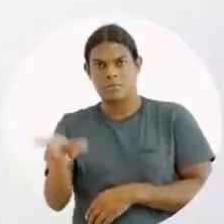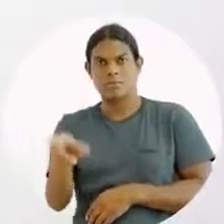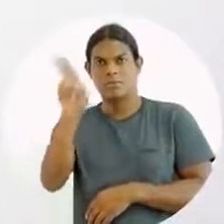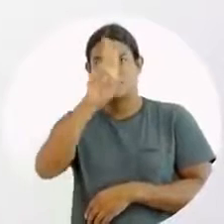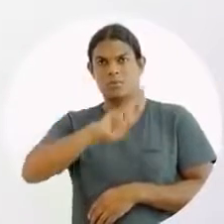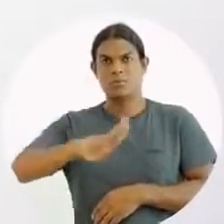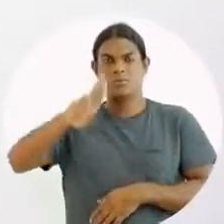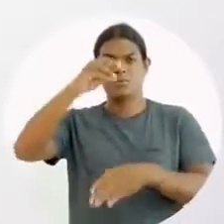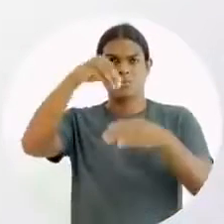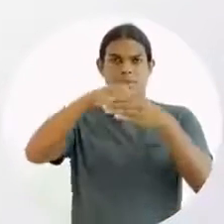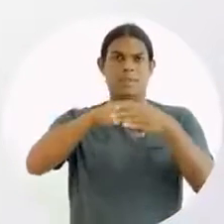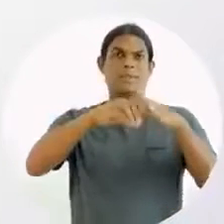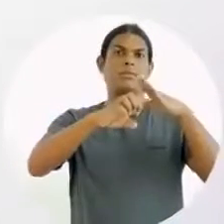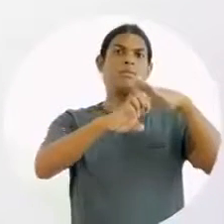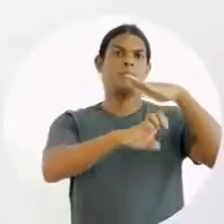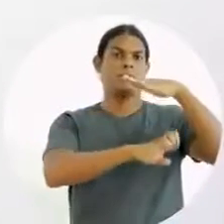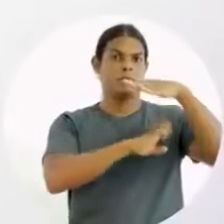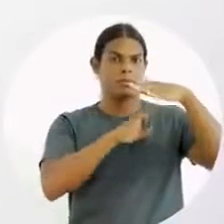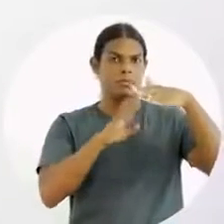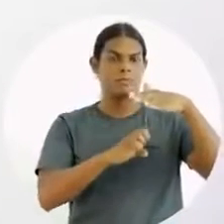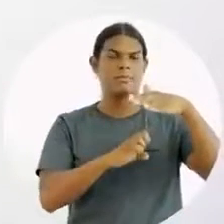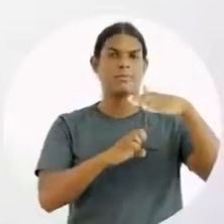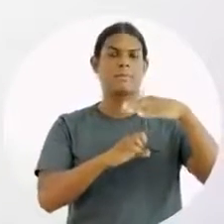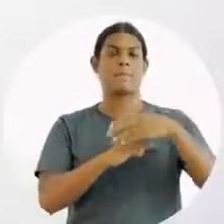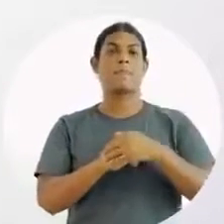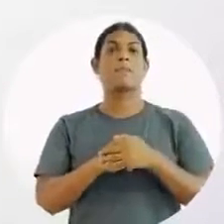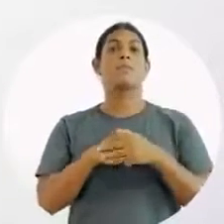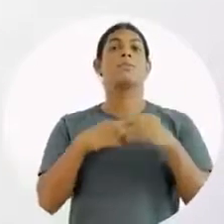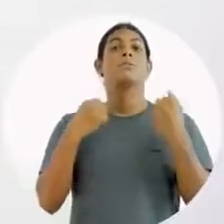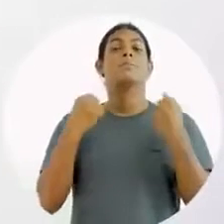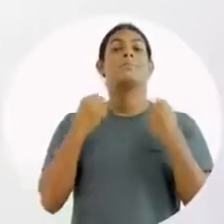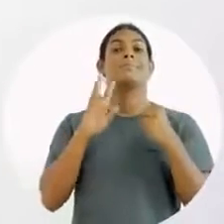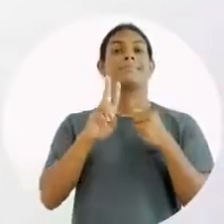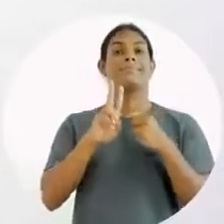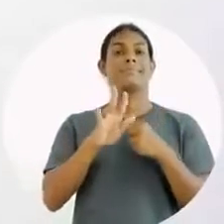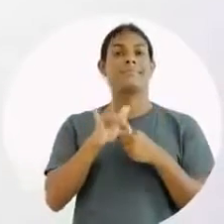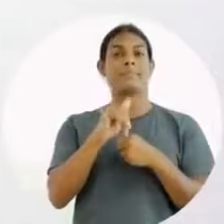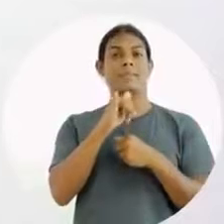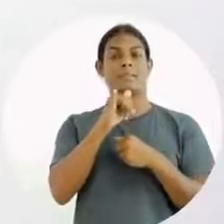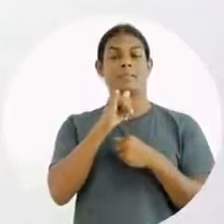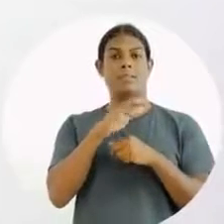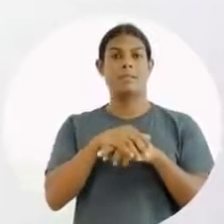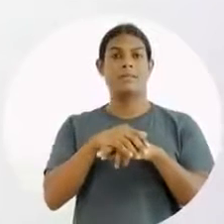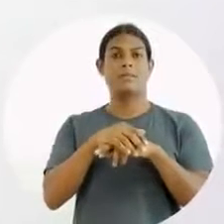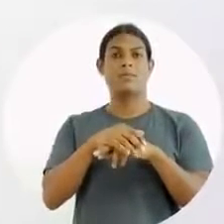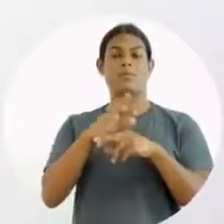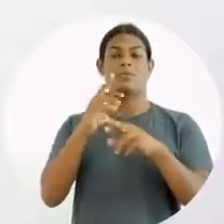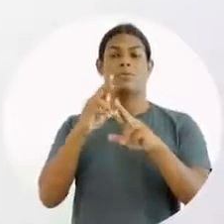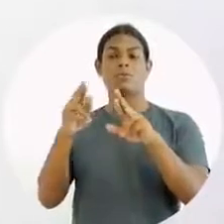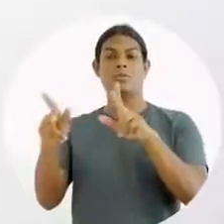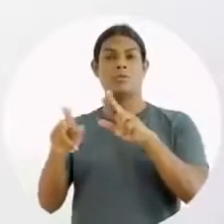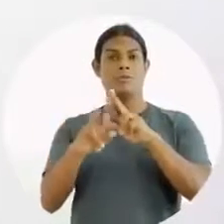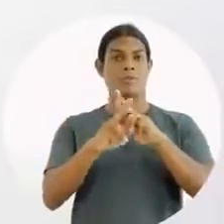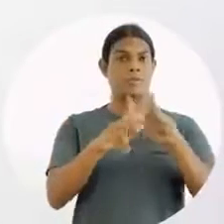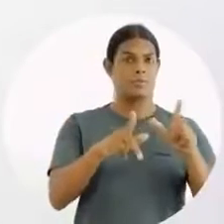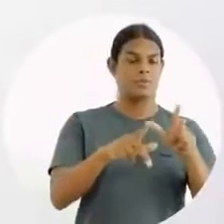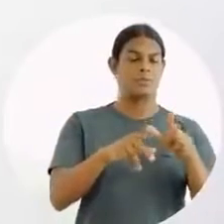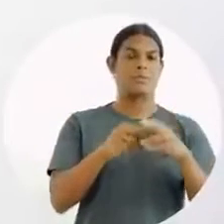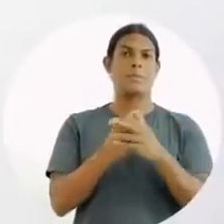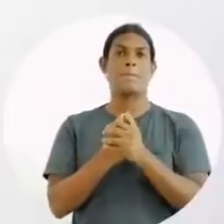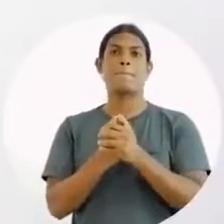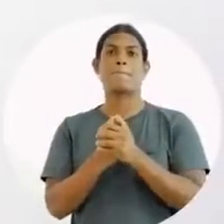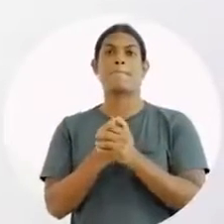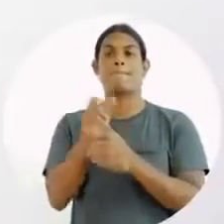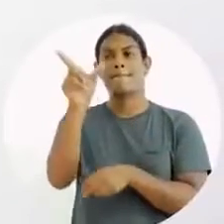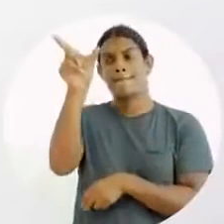das organizações. Então, se eu tiver que diferenciar pessoas de pessoas e pessoas de recurso, eu